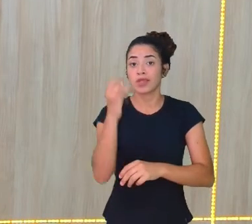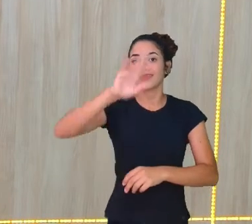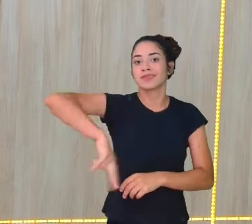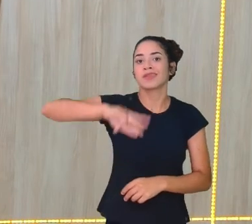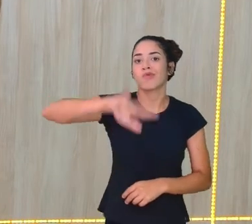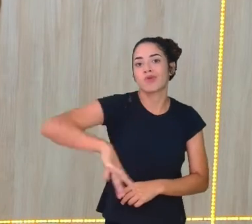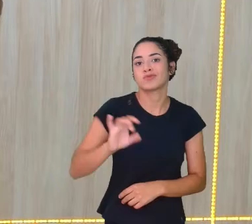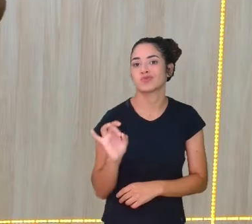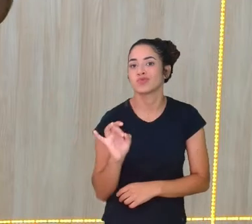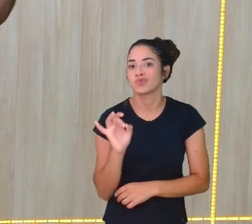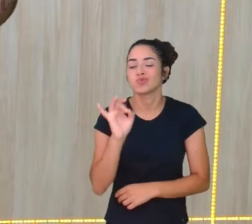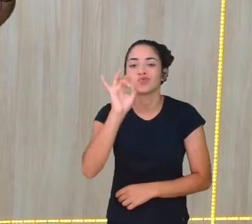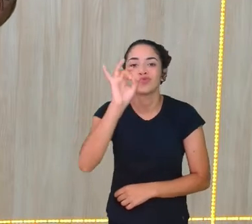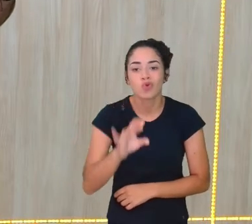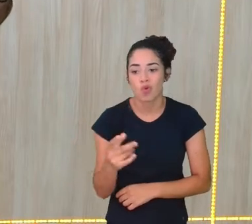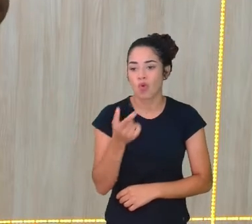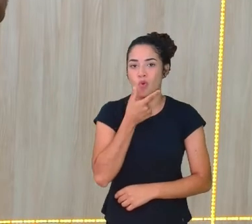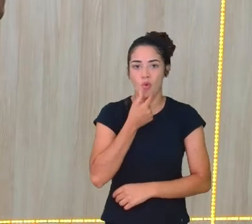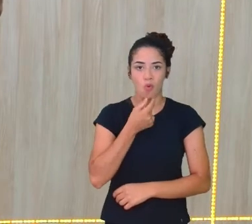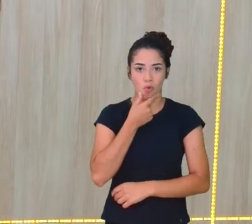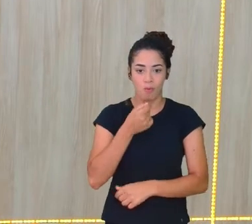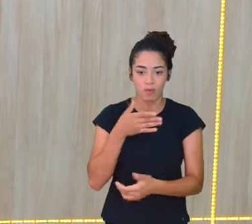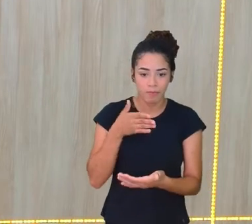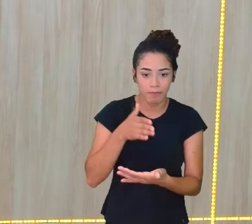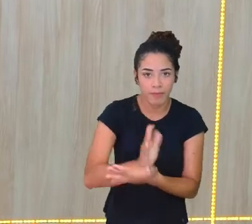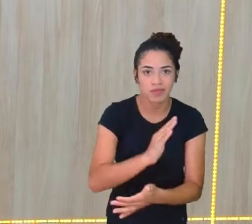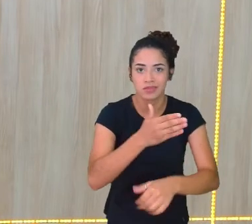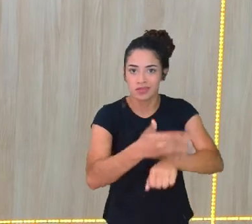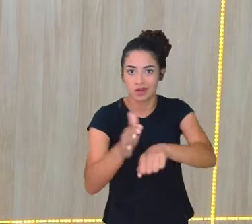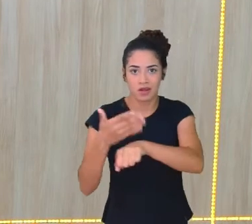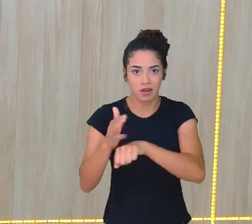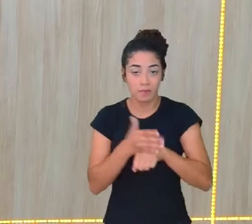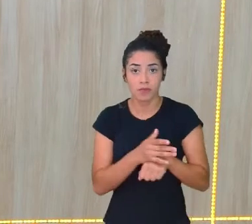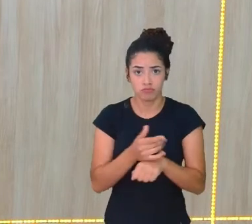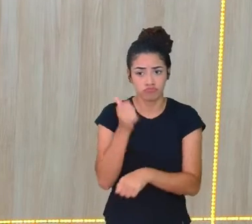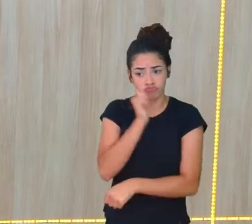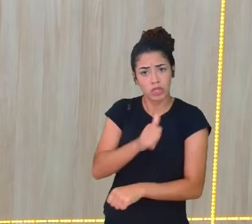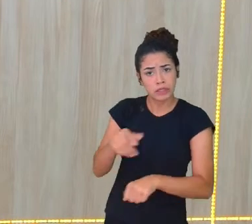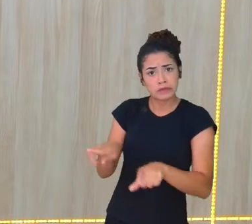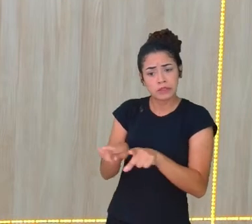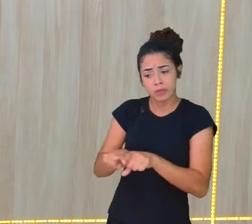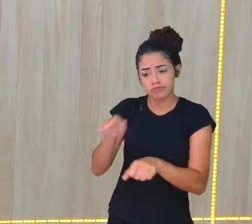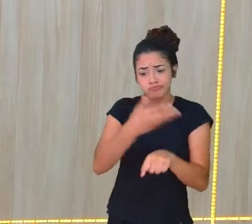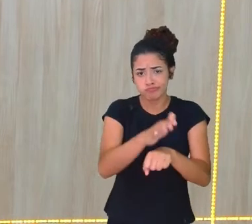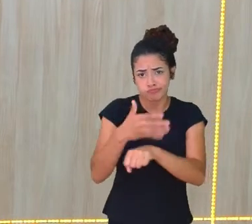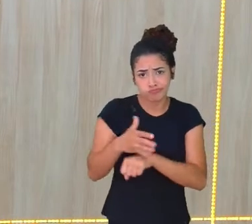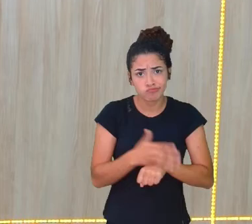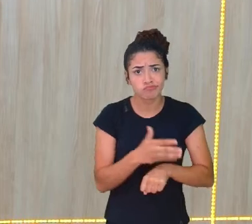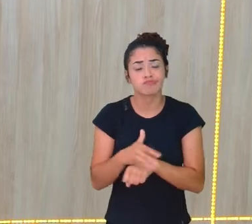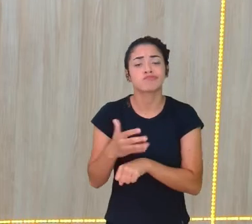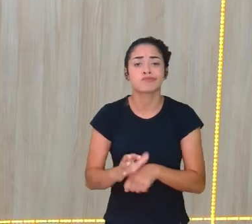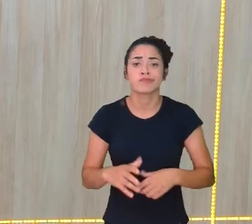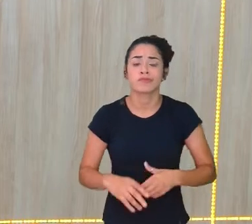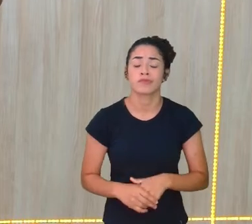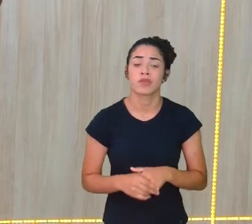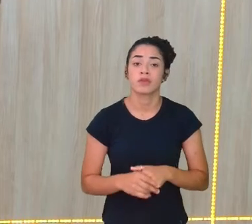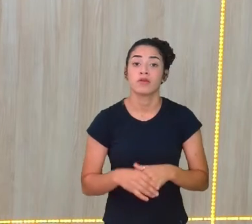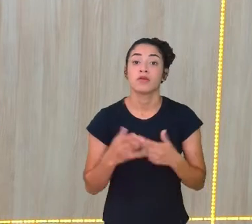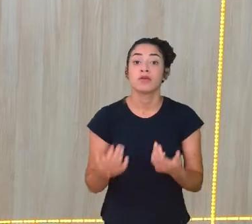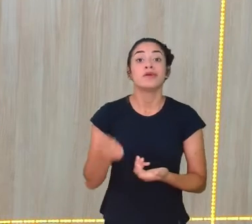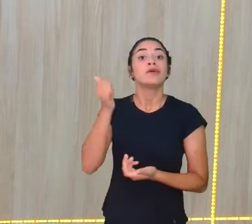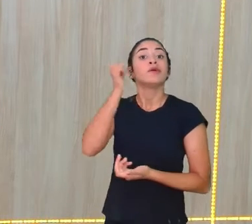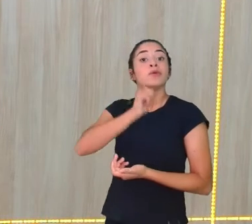homens, professora Vanessa, que passavam por esse treinamento. As mulheres também treinavam, né? Então, diz que